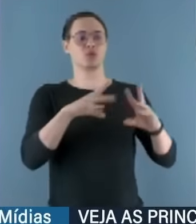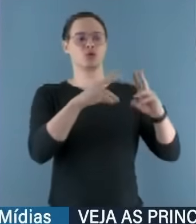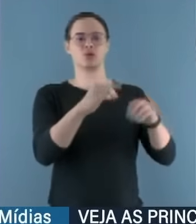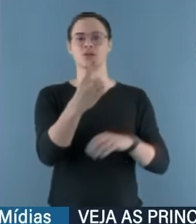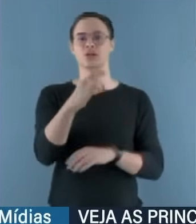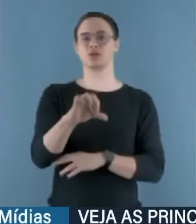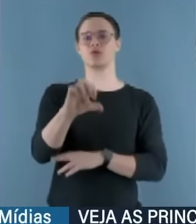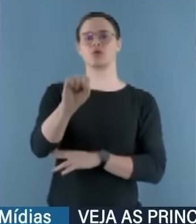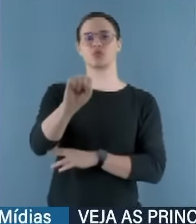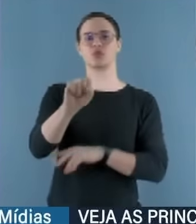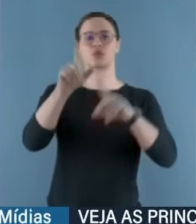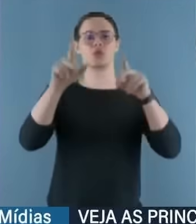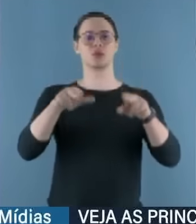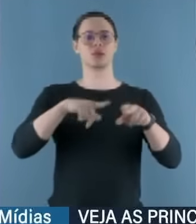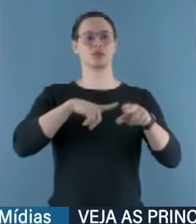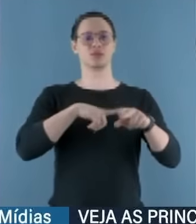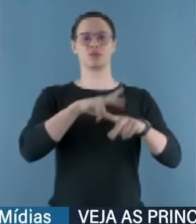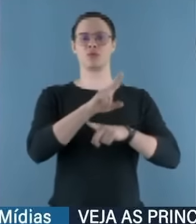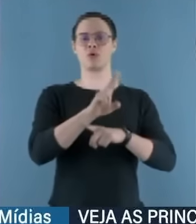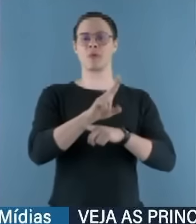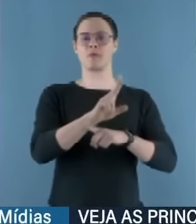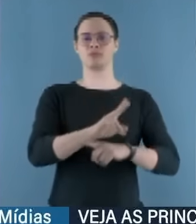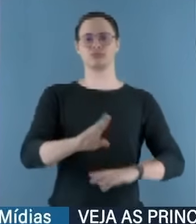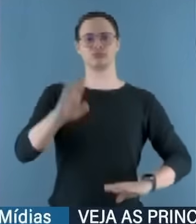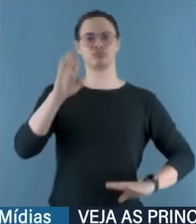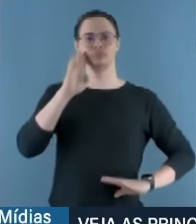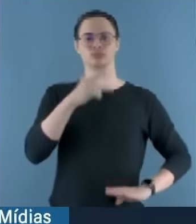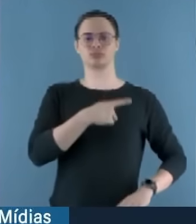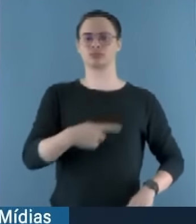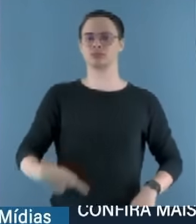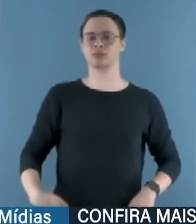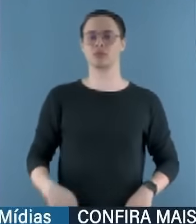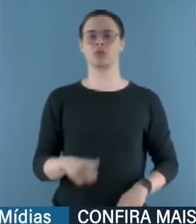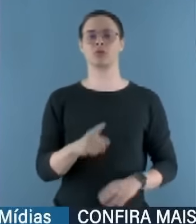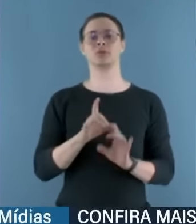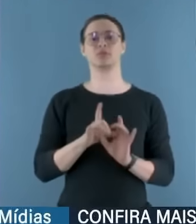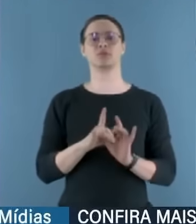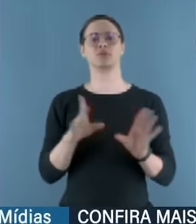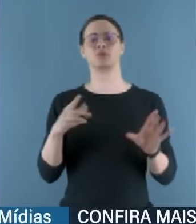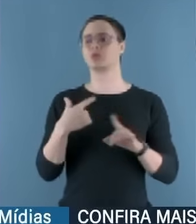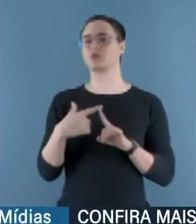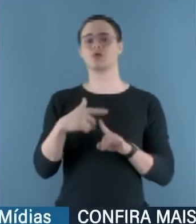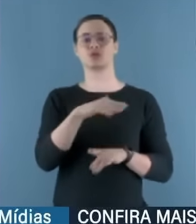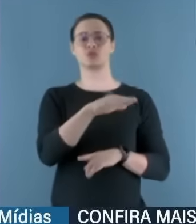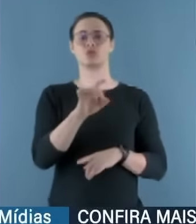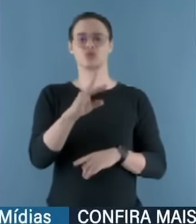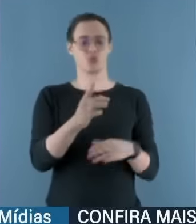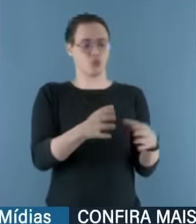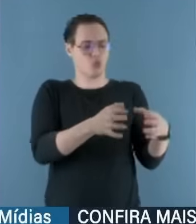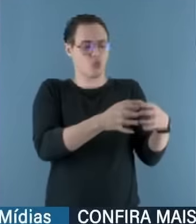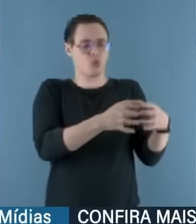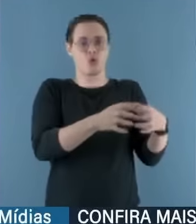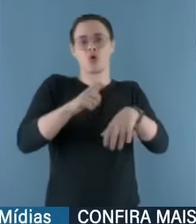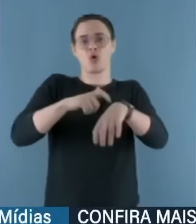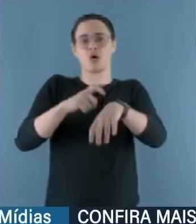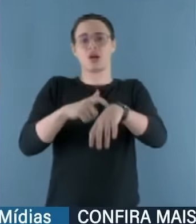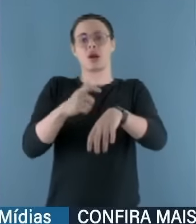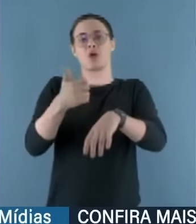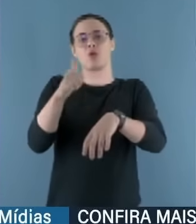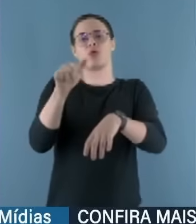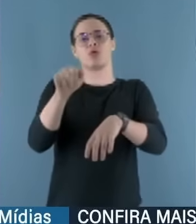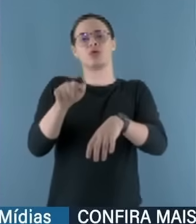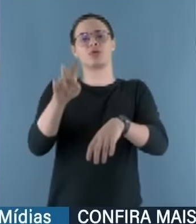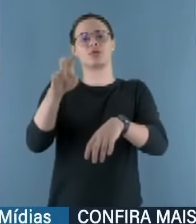198, conforme aqui o batalhão da Guarda Presidencial, que estavam disponíveis militares? Por que o senhor convocou um pelotão somente às 11h54